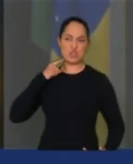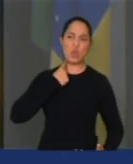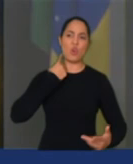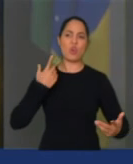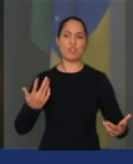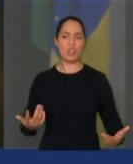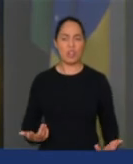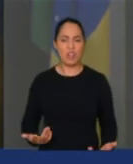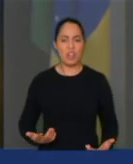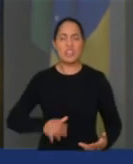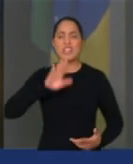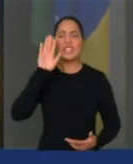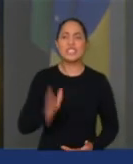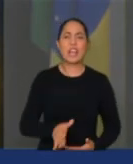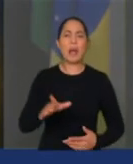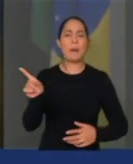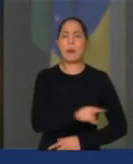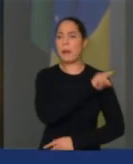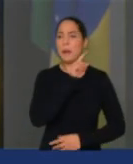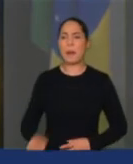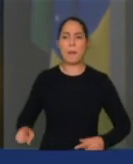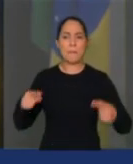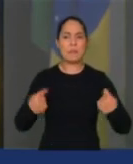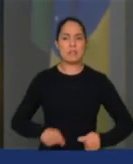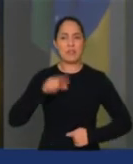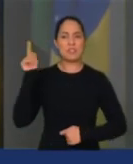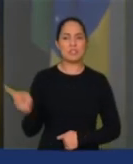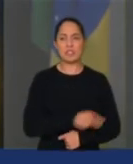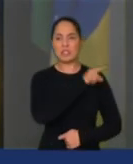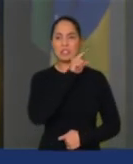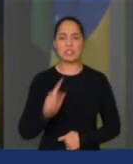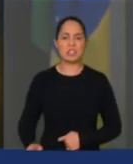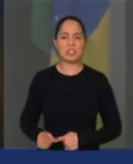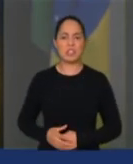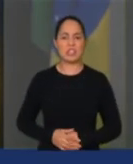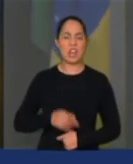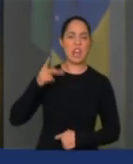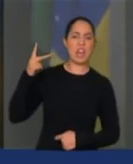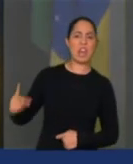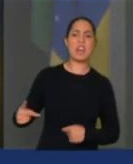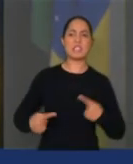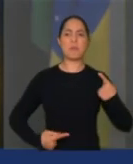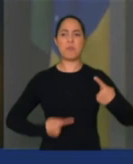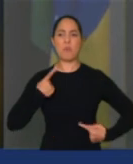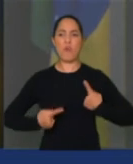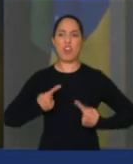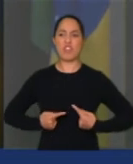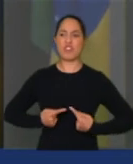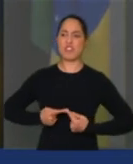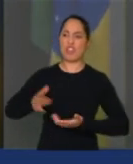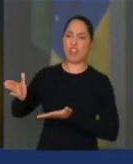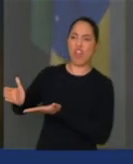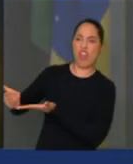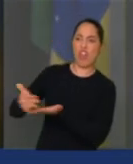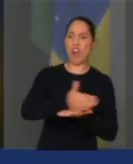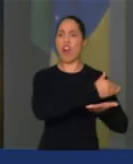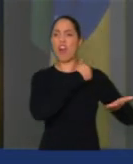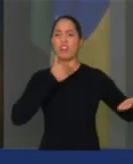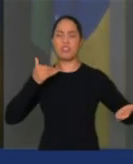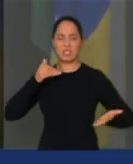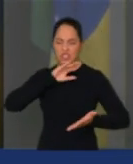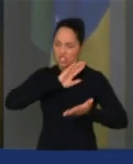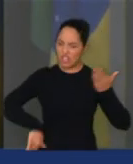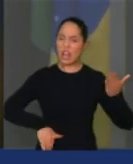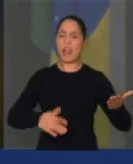que deveria já ter sido já extinta, deveria ter sido já varrida do Brasil, porque